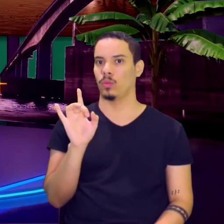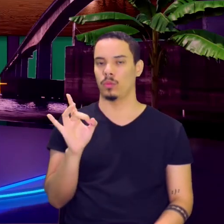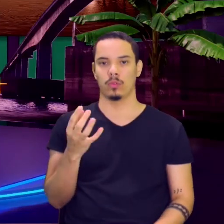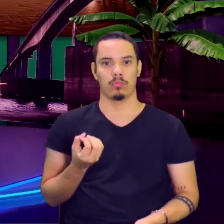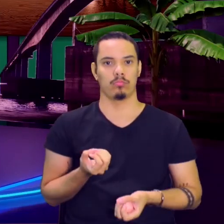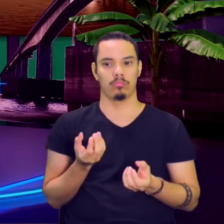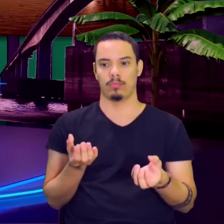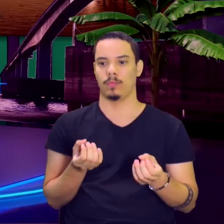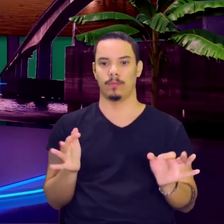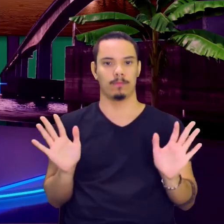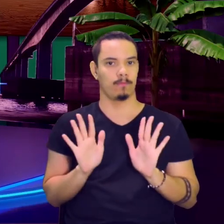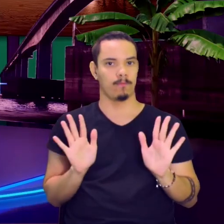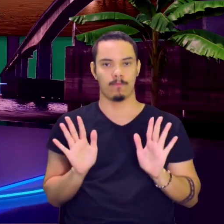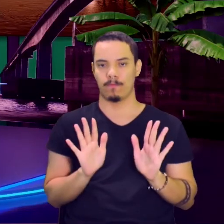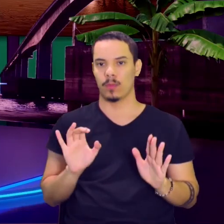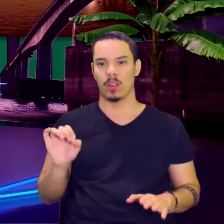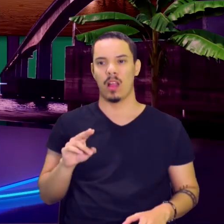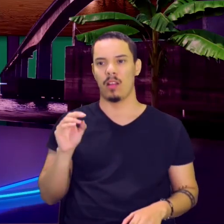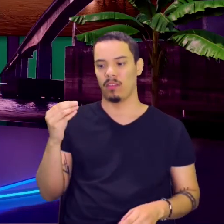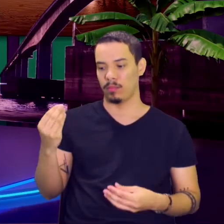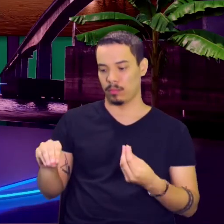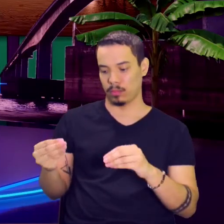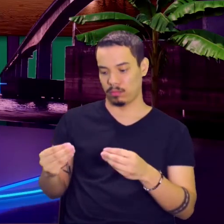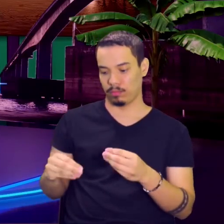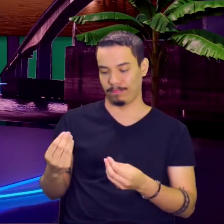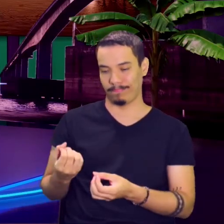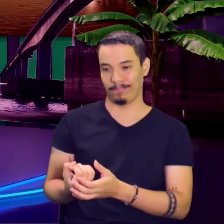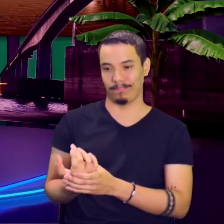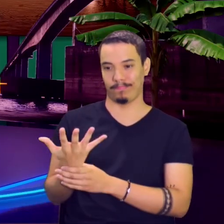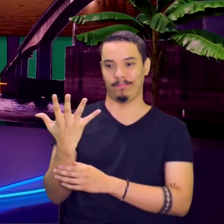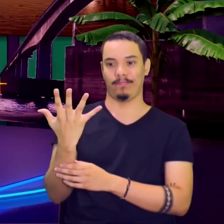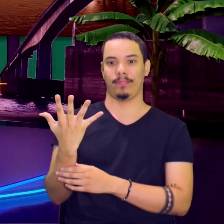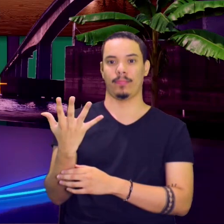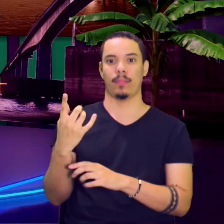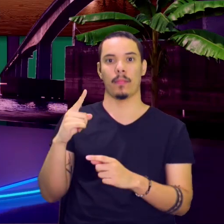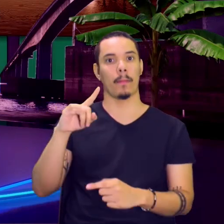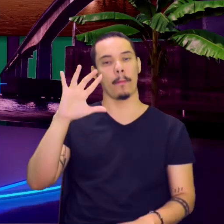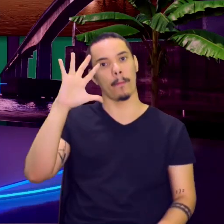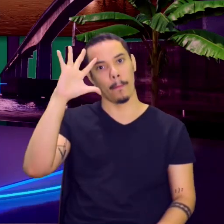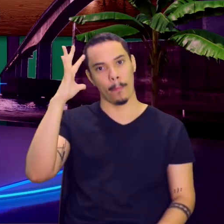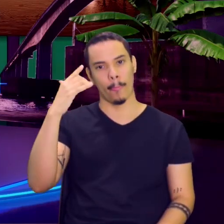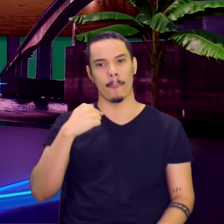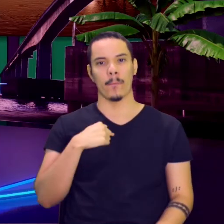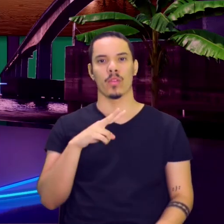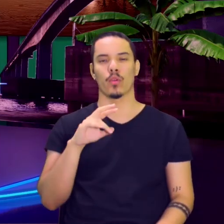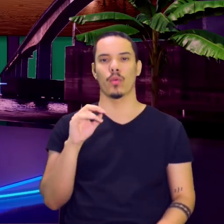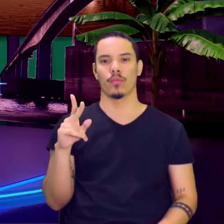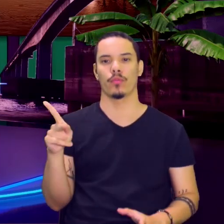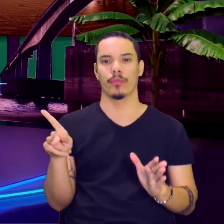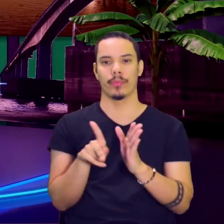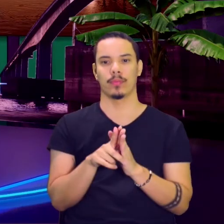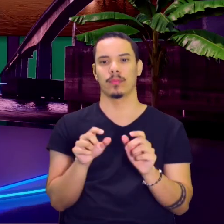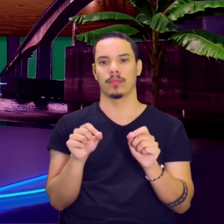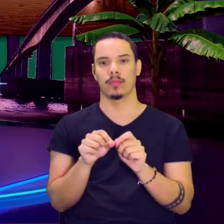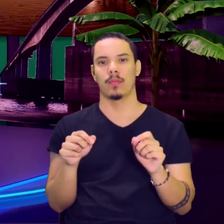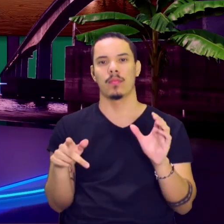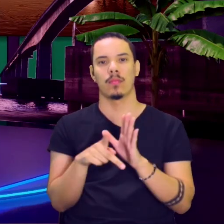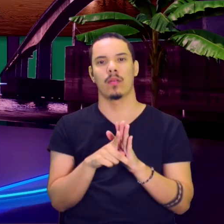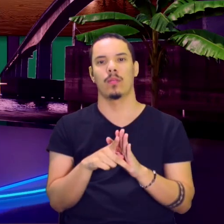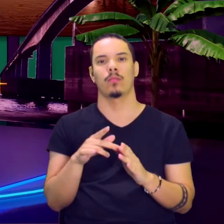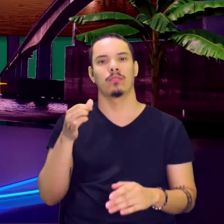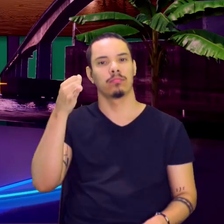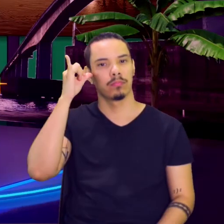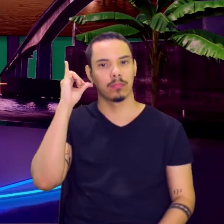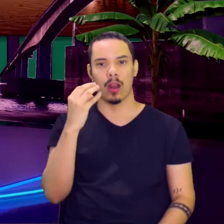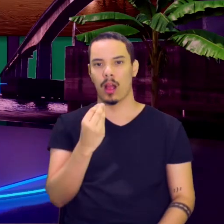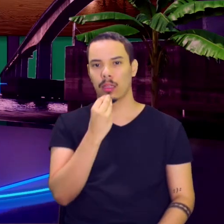é só produzir, plantar, de repente eu vou fazer pasto, montar pasto, aumentar minha produção